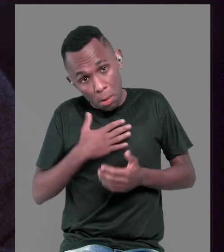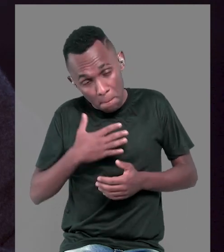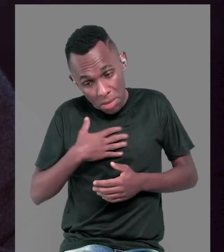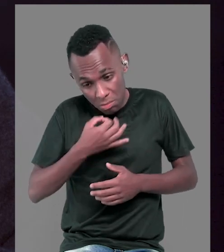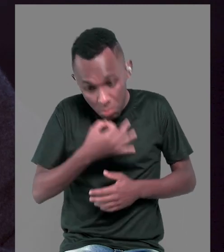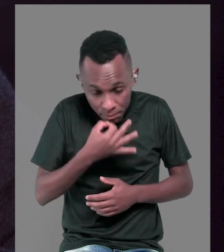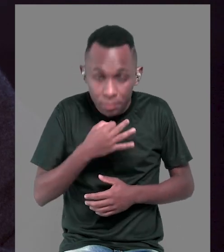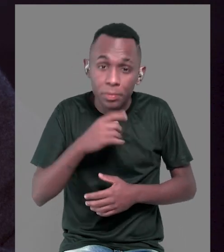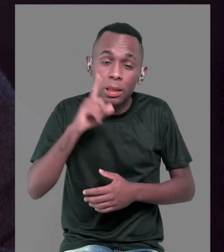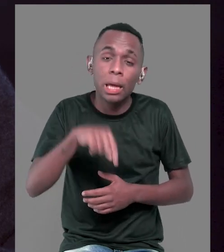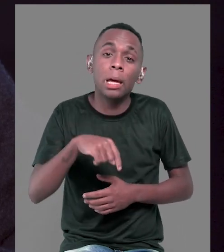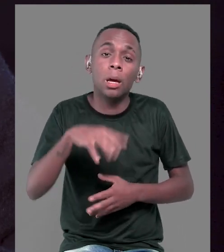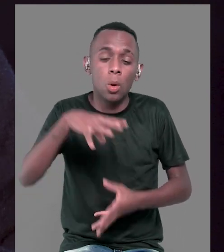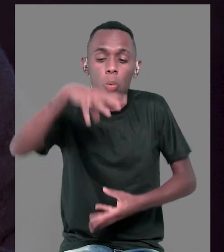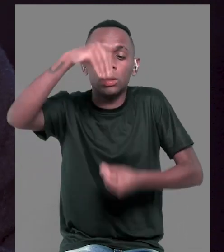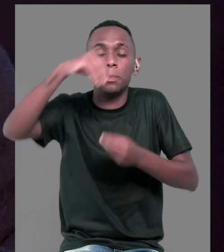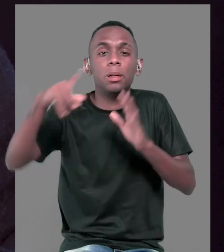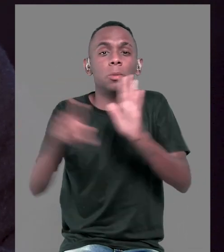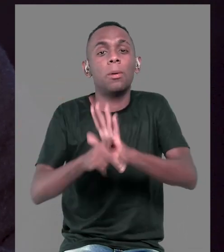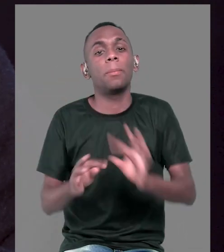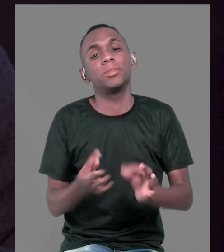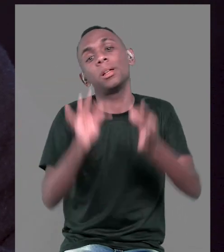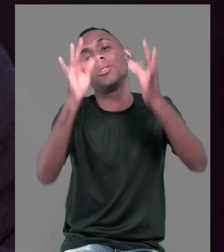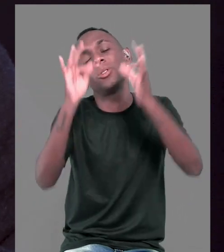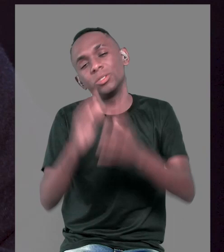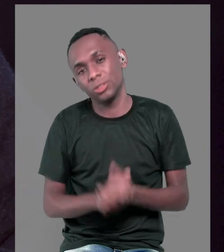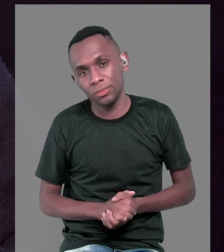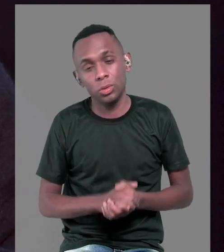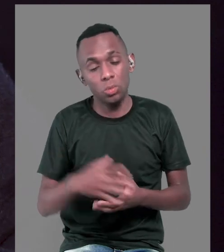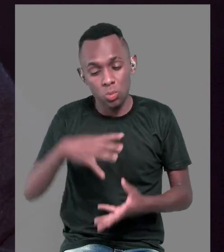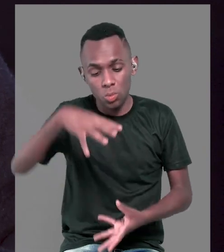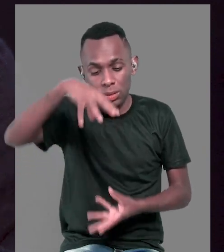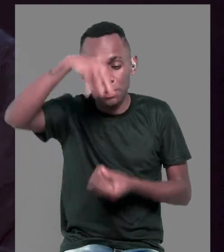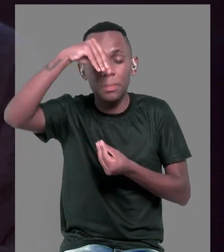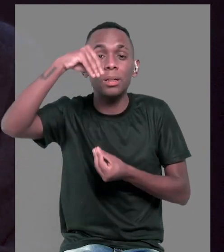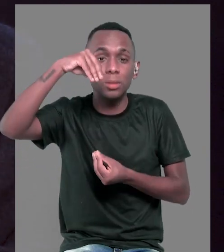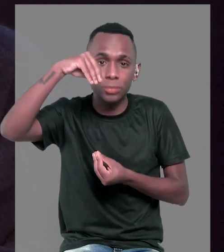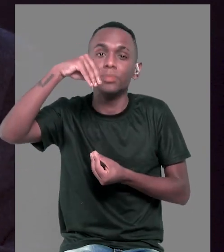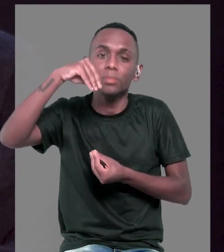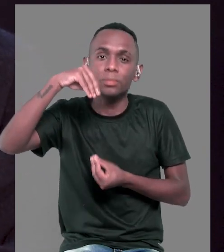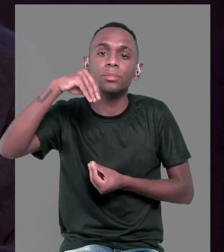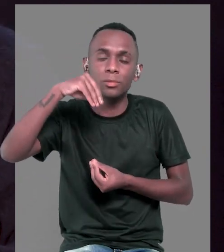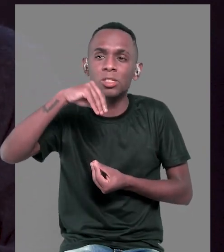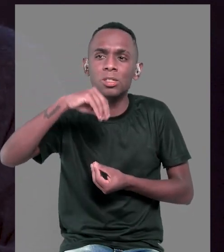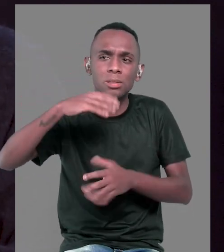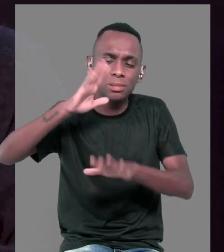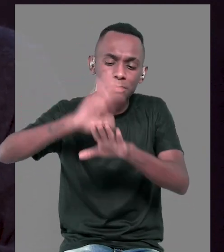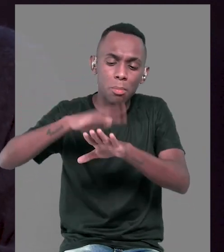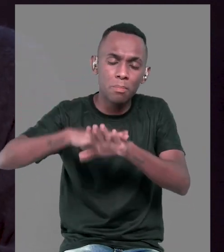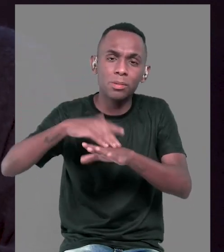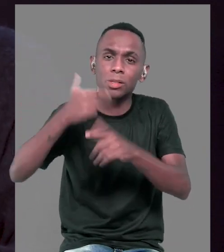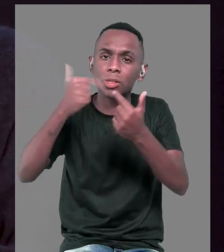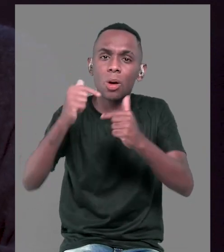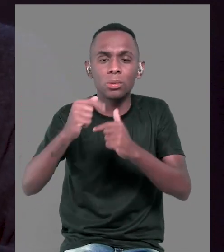espírito artificial. O espírito artificial não se tece de pensamento, mas de substituto dos